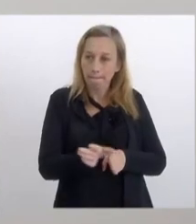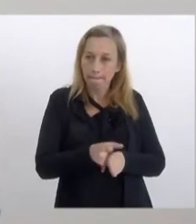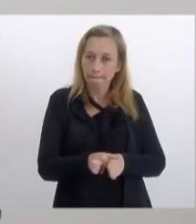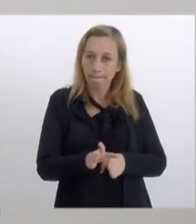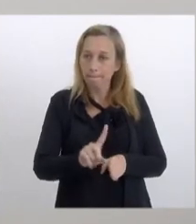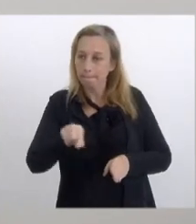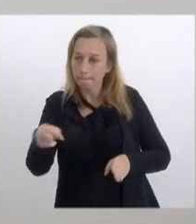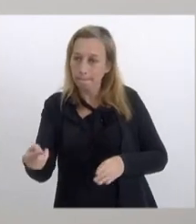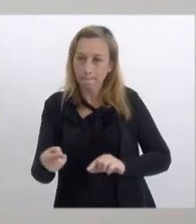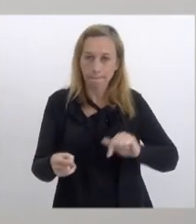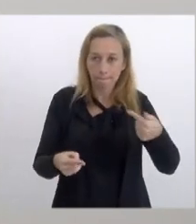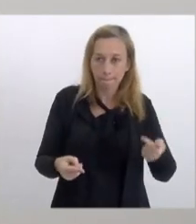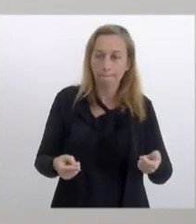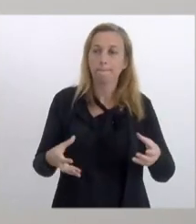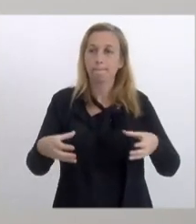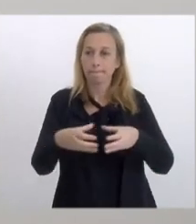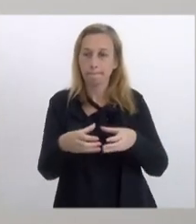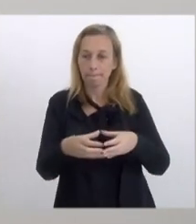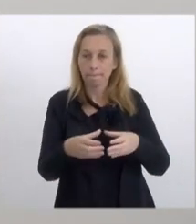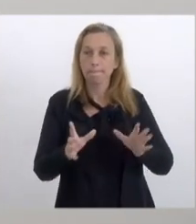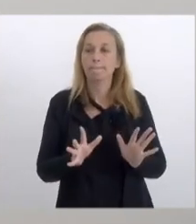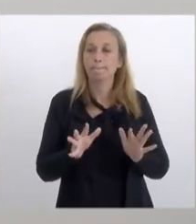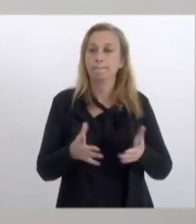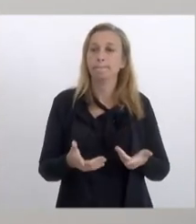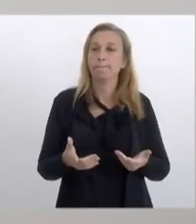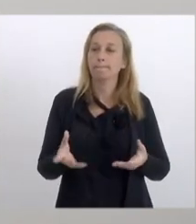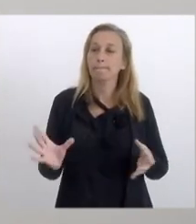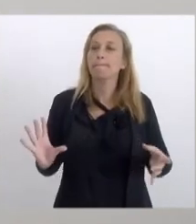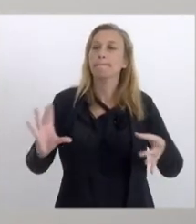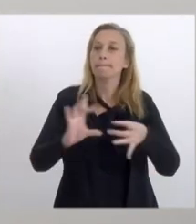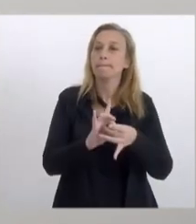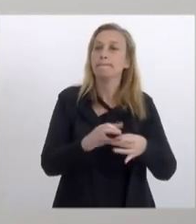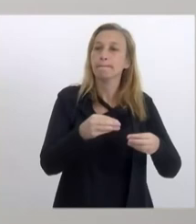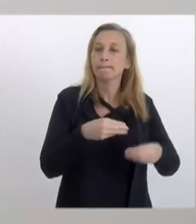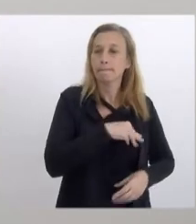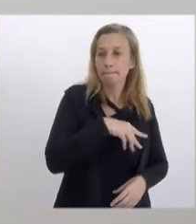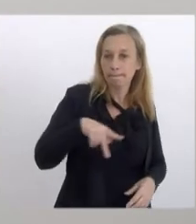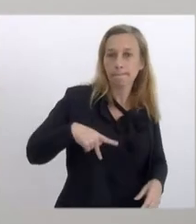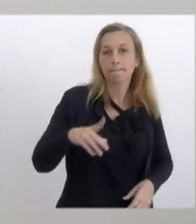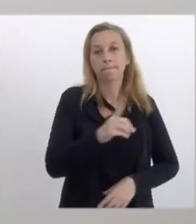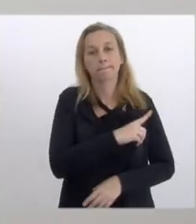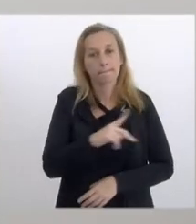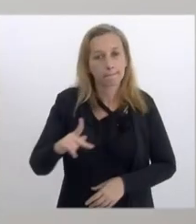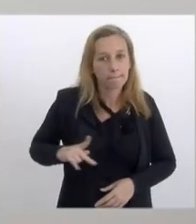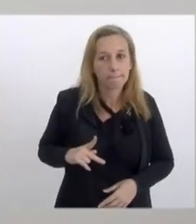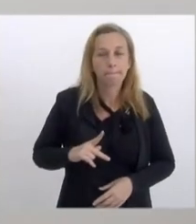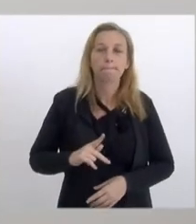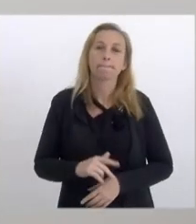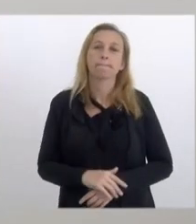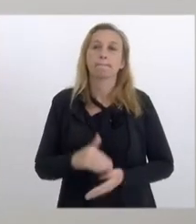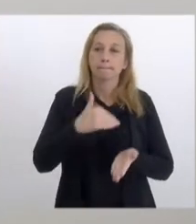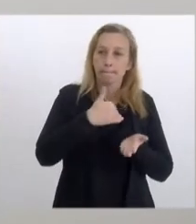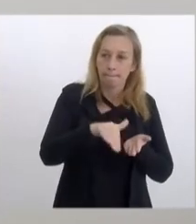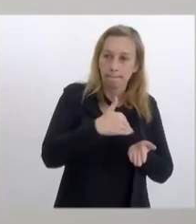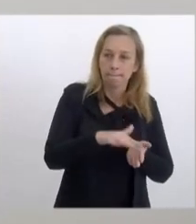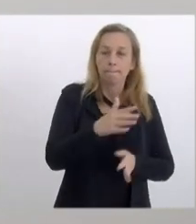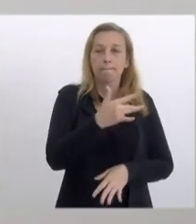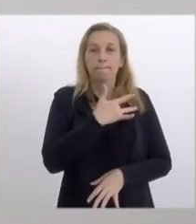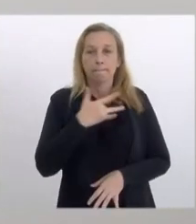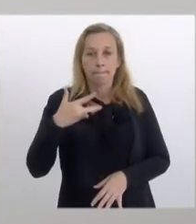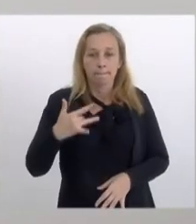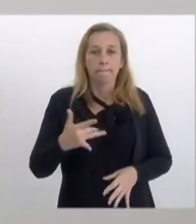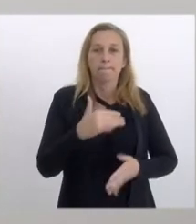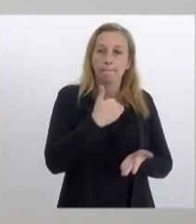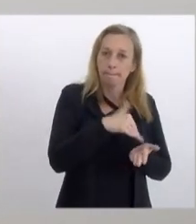uns aos outros. E a comissão ela tem essa finalidade de unificar o Ministério Público, a Defensoria Pública, a Secretaria de Saúde,